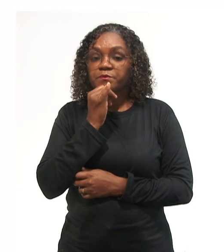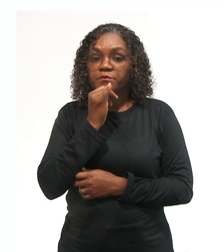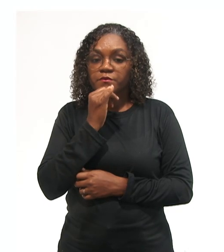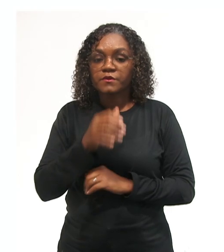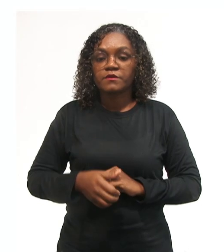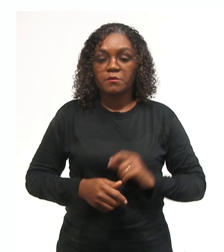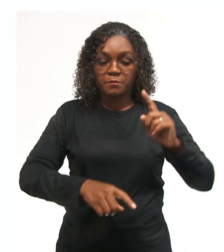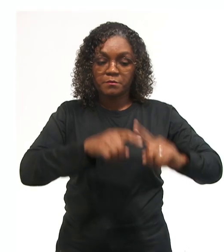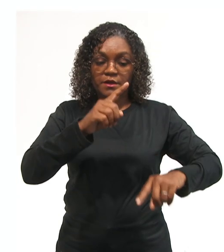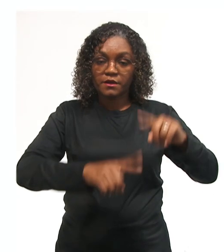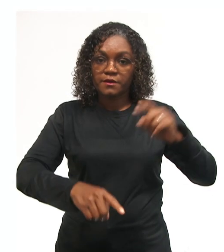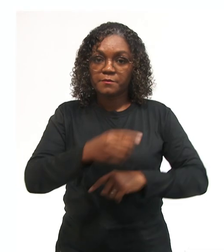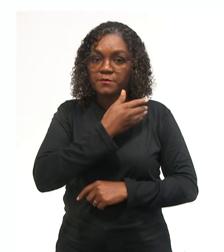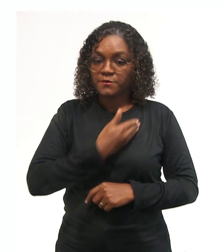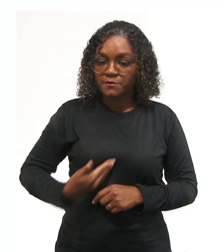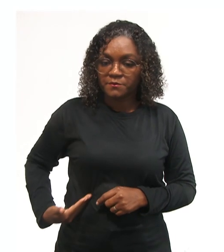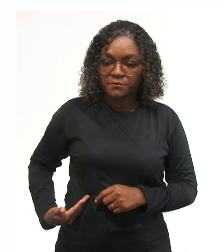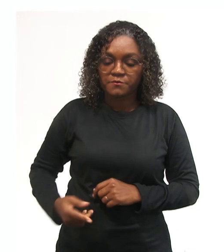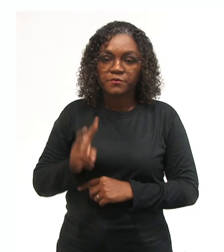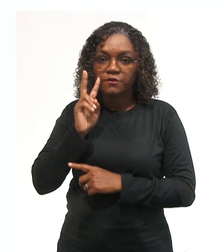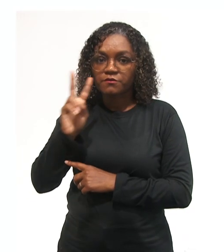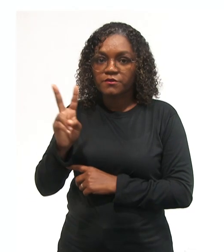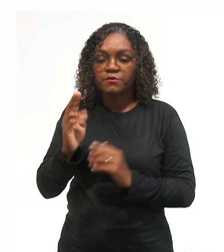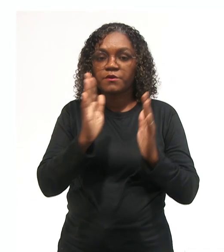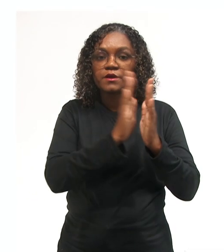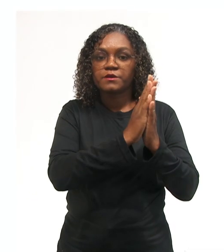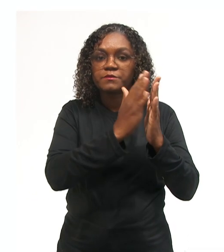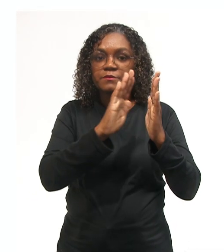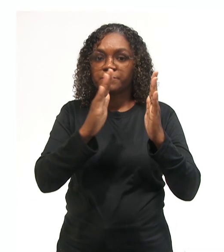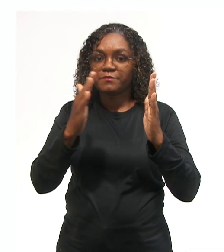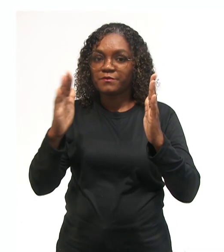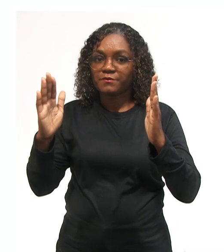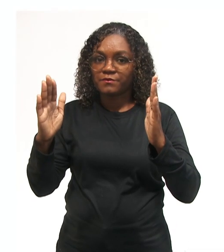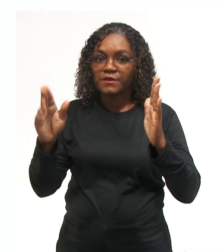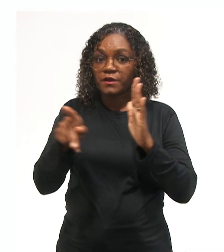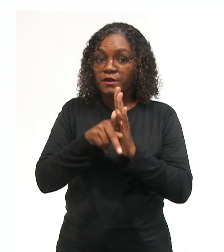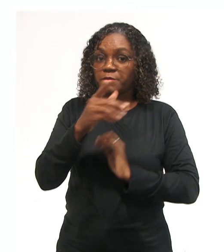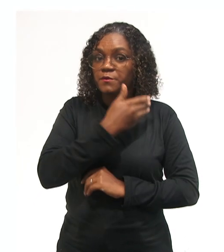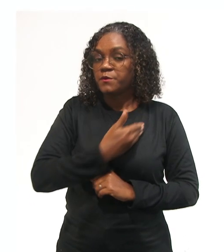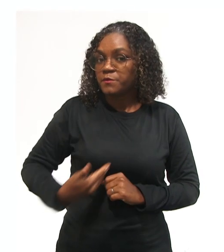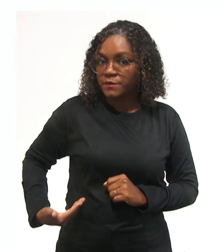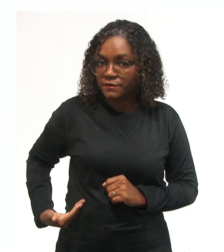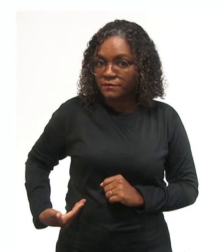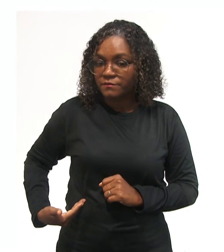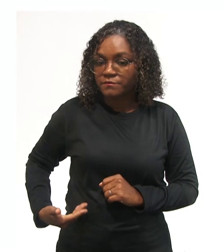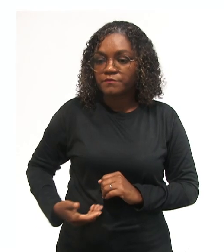bem público, colocado aqui na nossa imagem, é uma biblioteca pública. Então, uma biblioteca